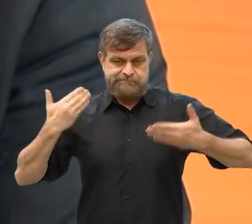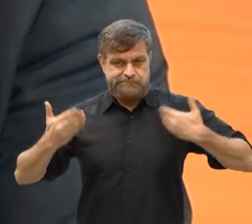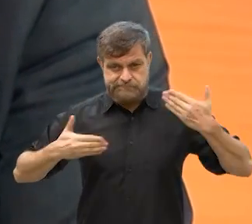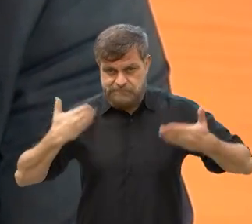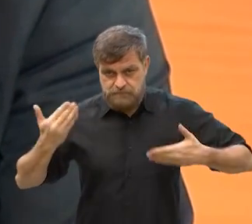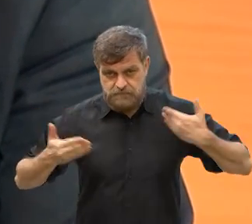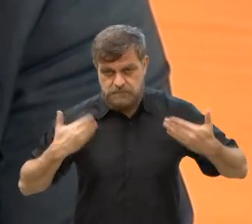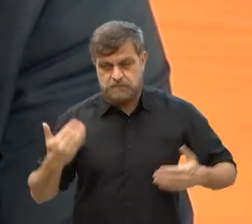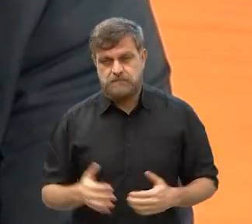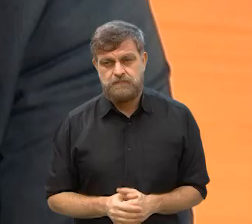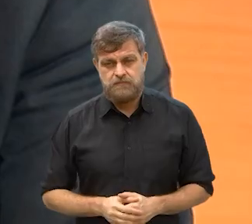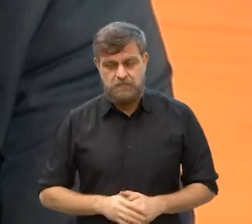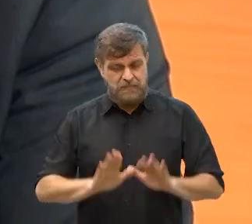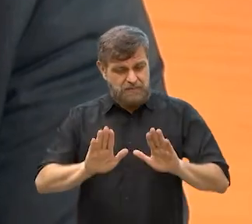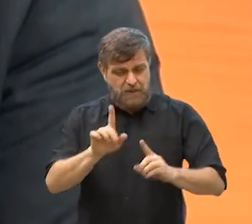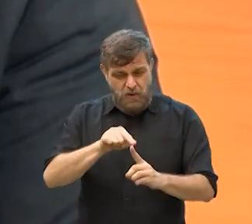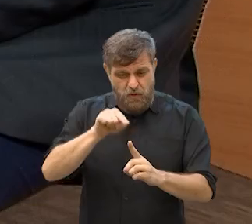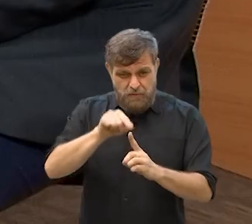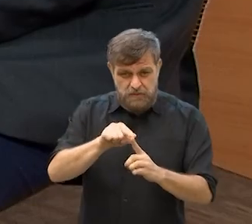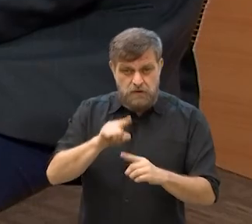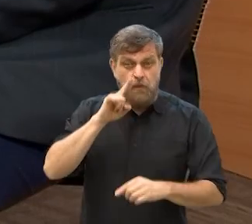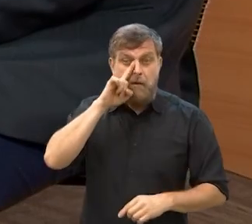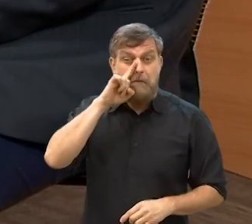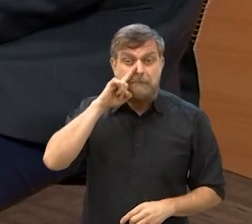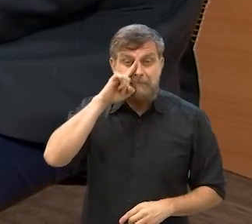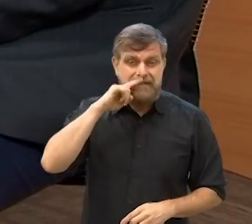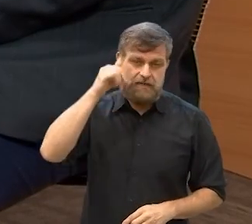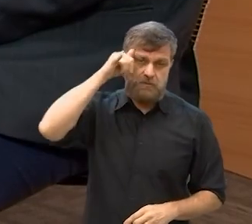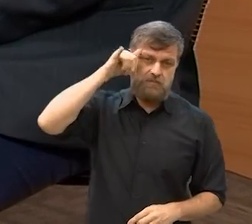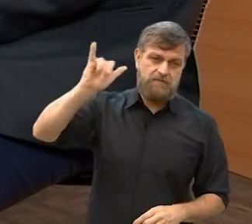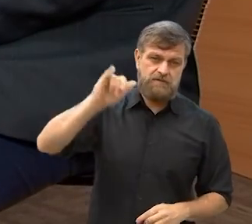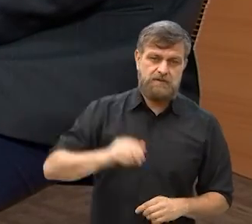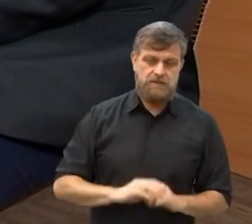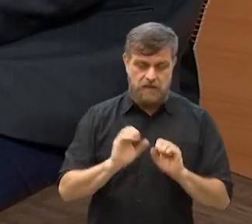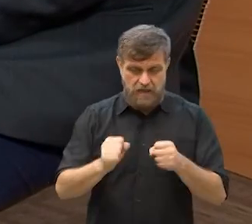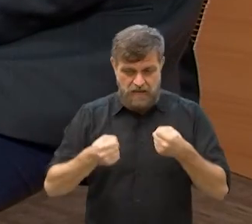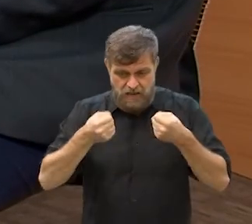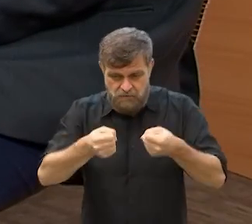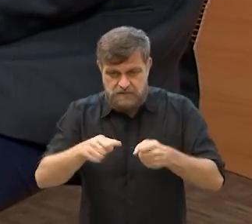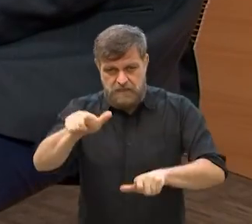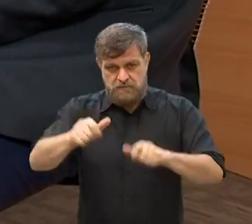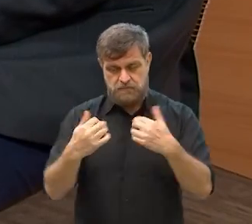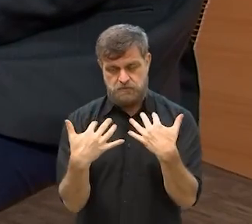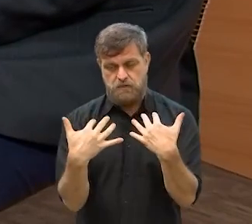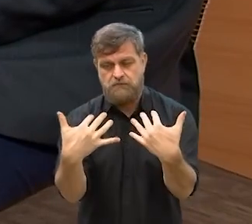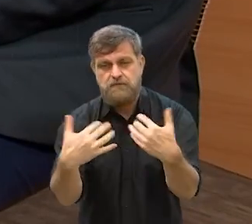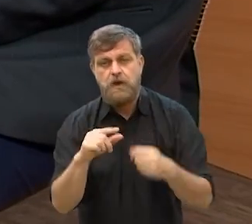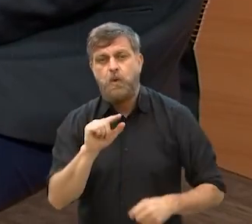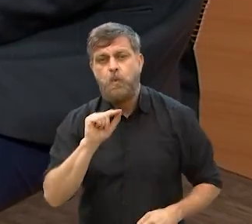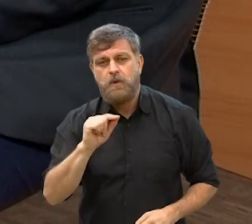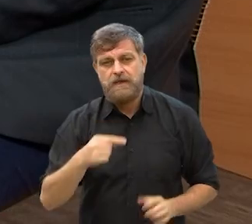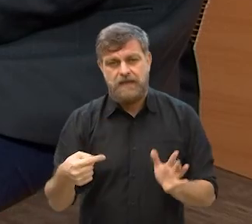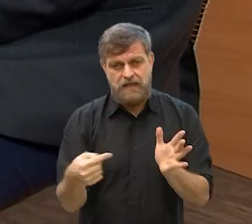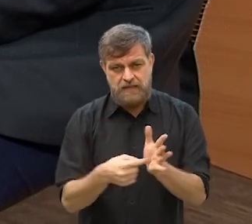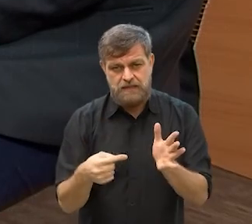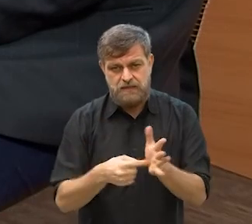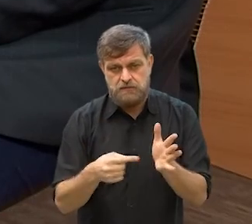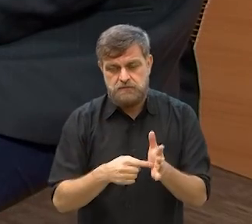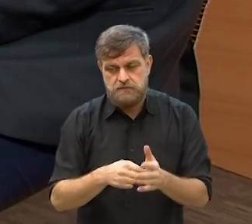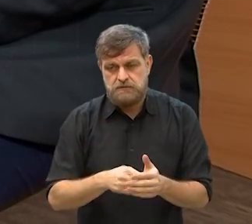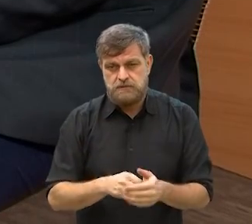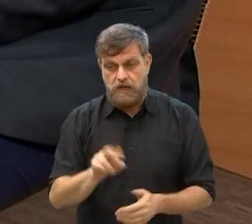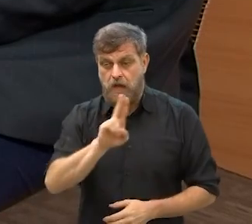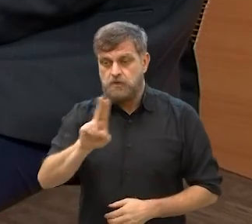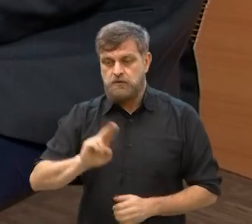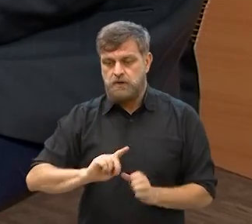lazer, mas sim evitar riscos. E eu acho que vale também reforçar para o pessoal de casa que a denúncia pode ser anônima,